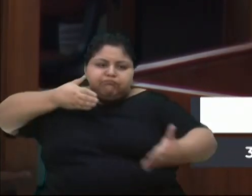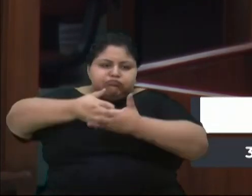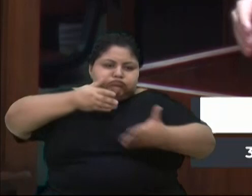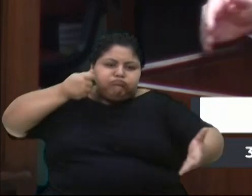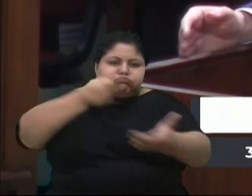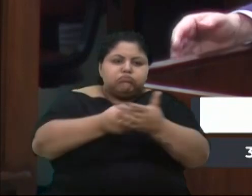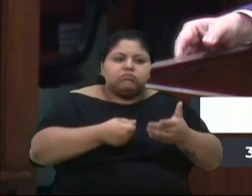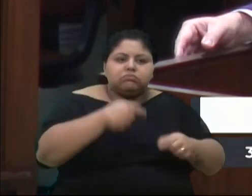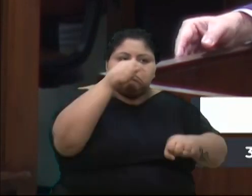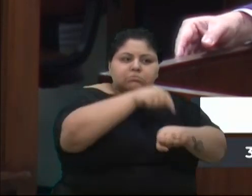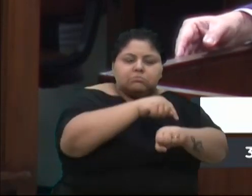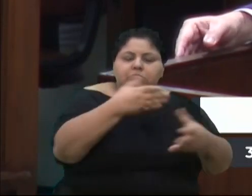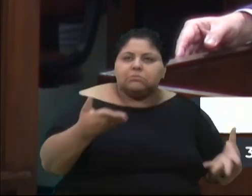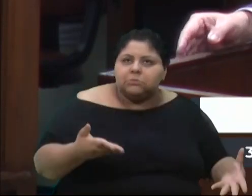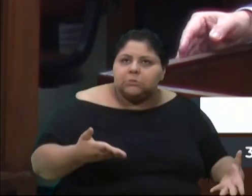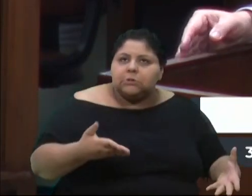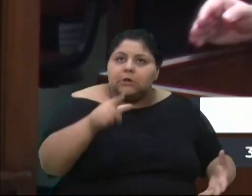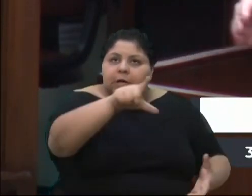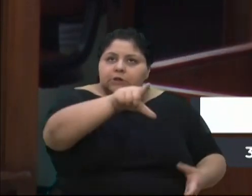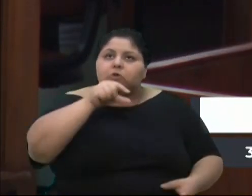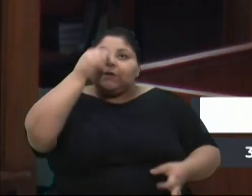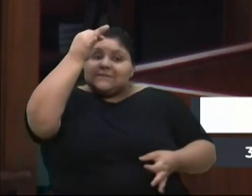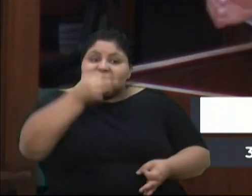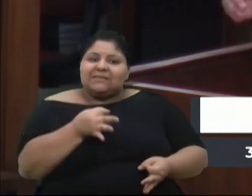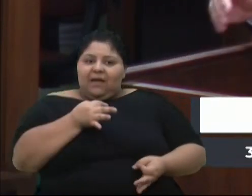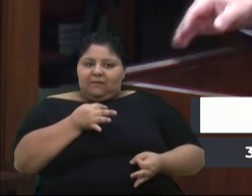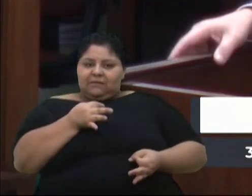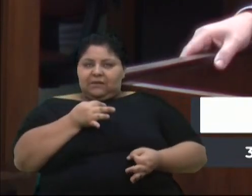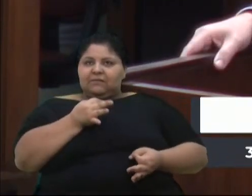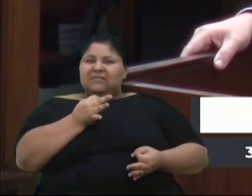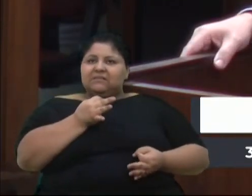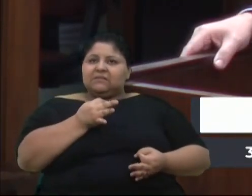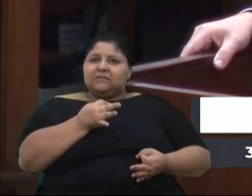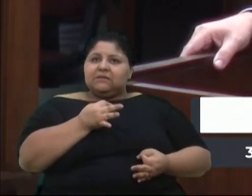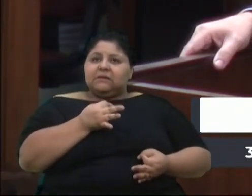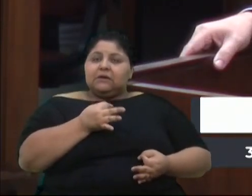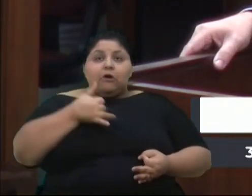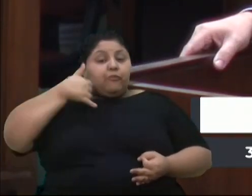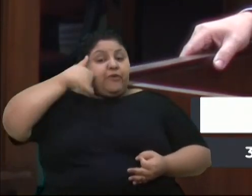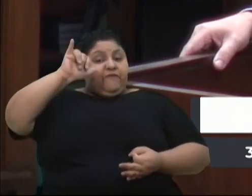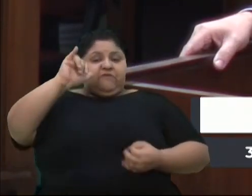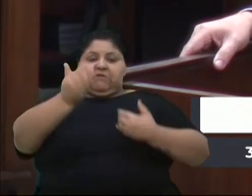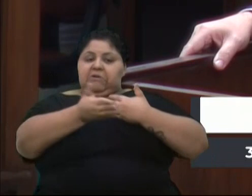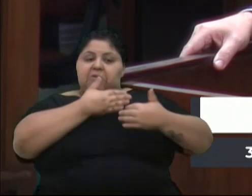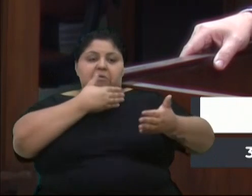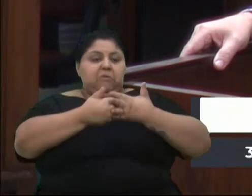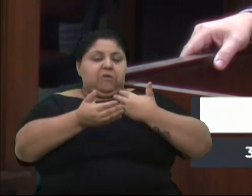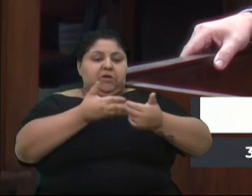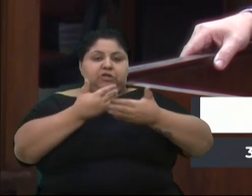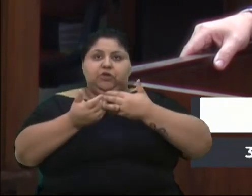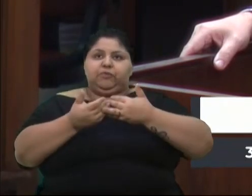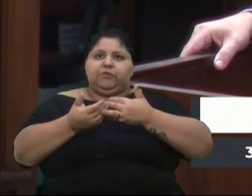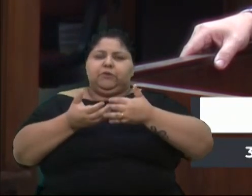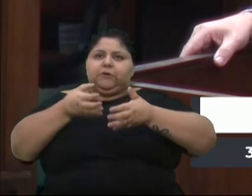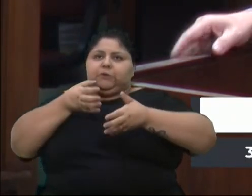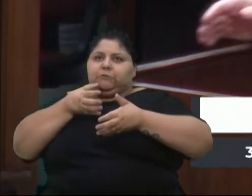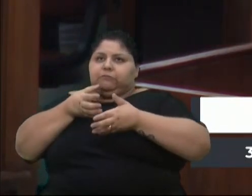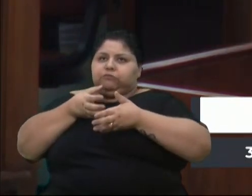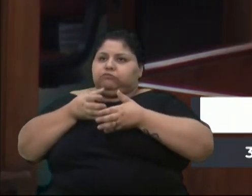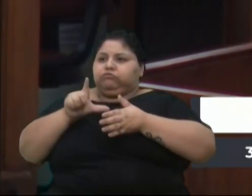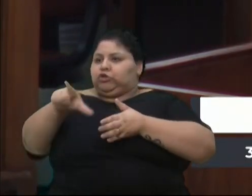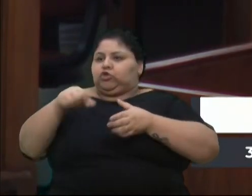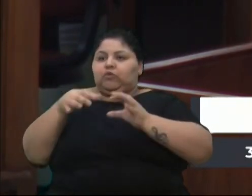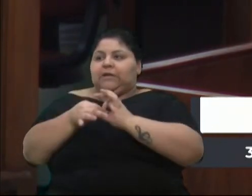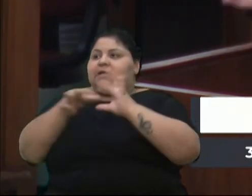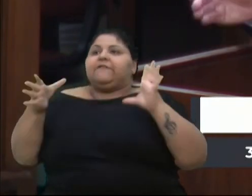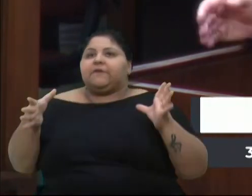foram justas e justamente para evitar qualquer tipo de arbitrariedade naquele momento e